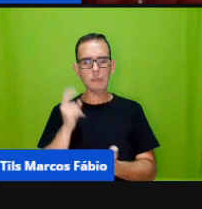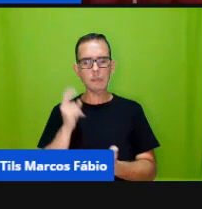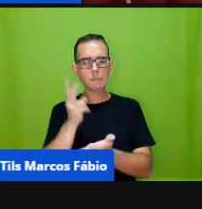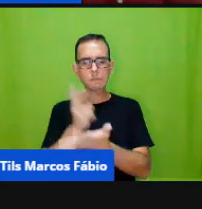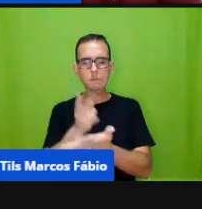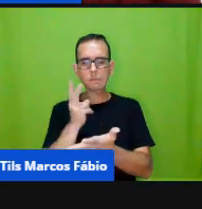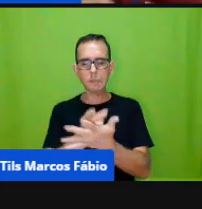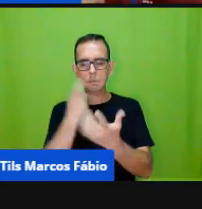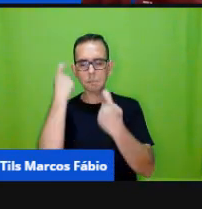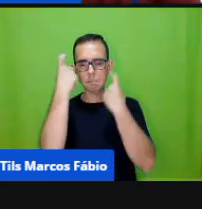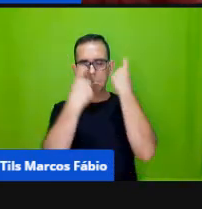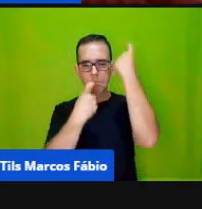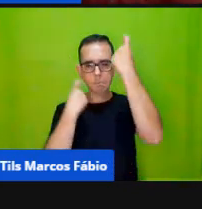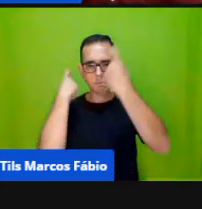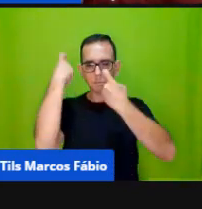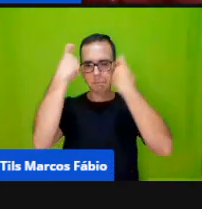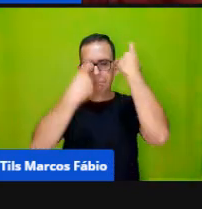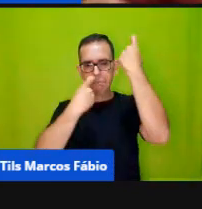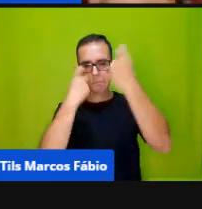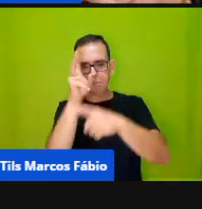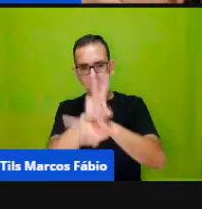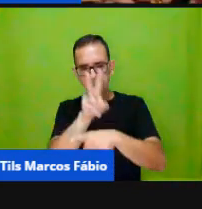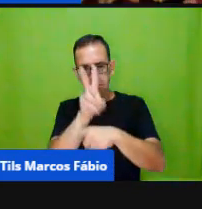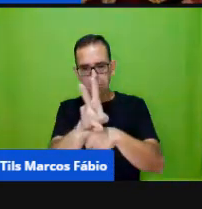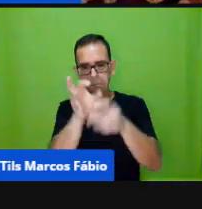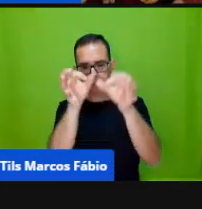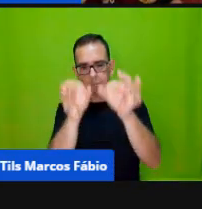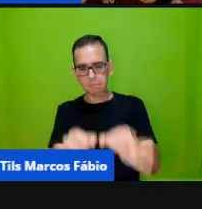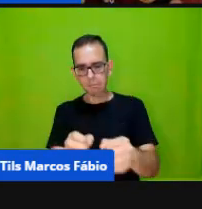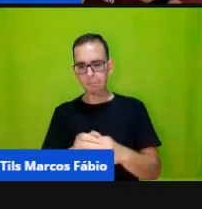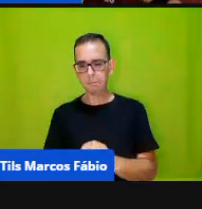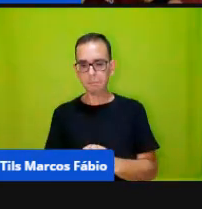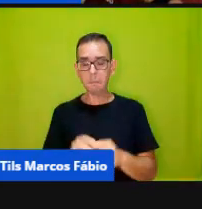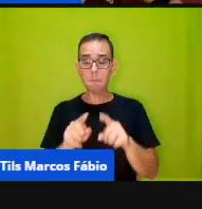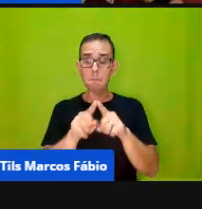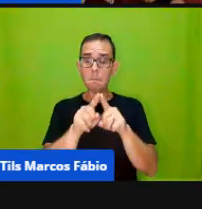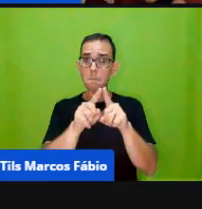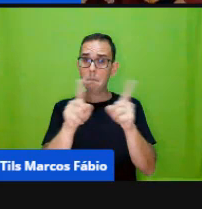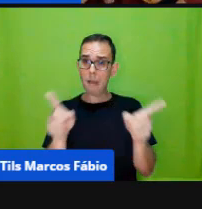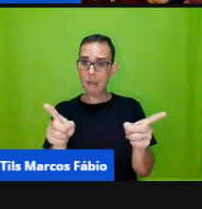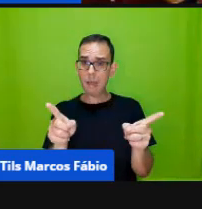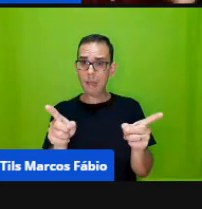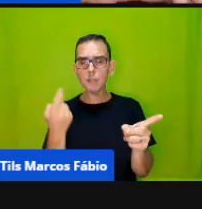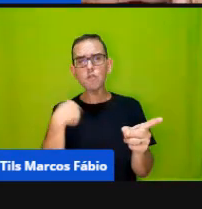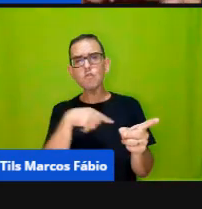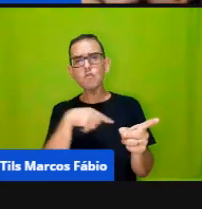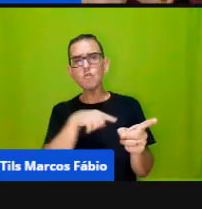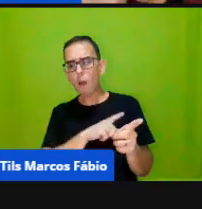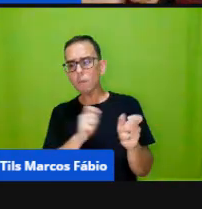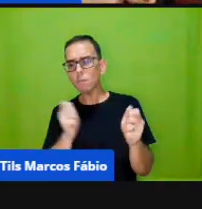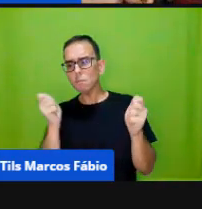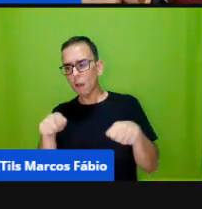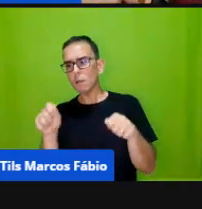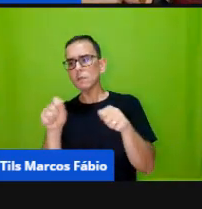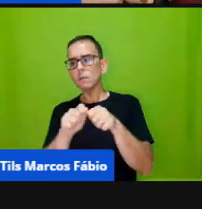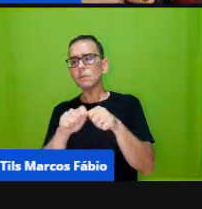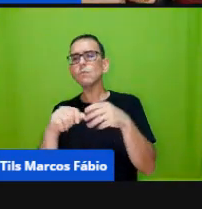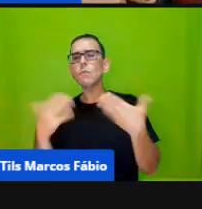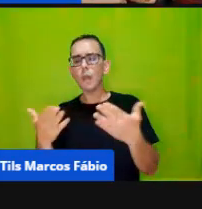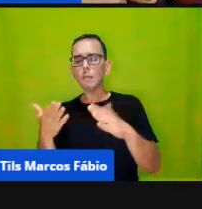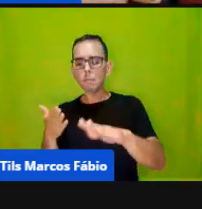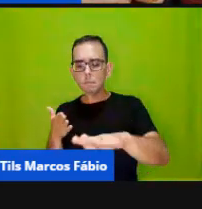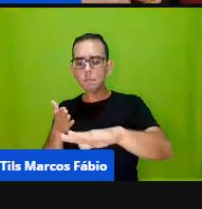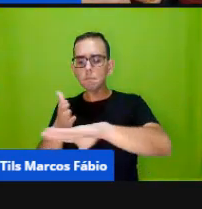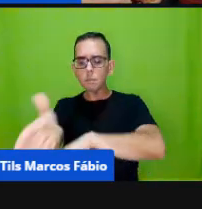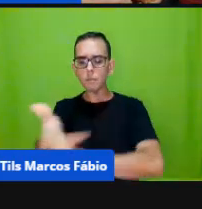com isso. Ah, mas aí a gente cria aí vamos entrar propriamente na